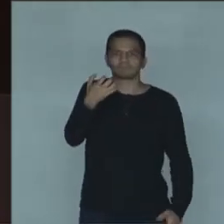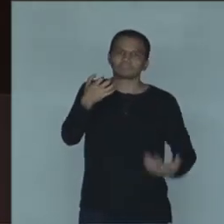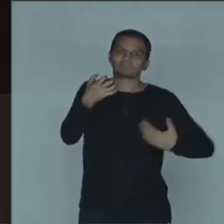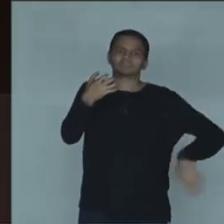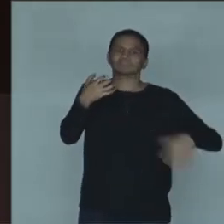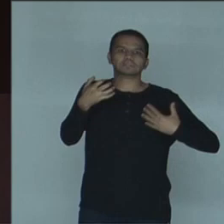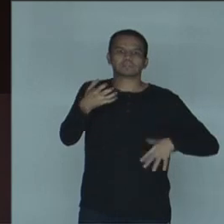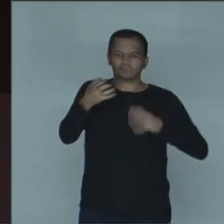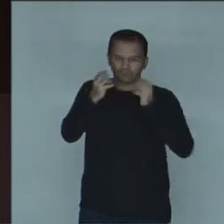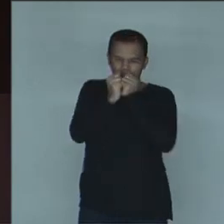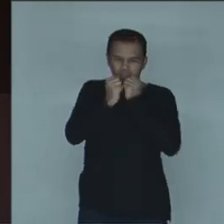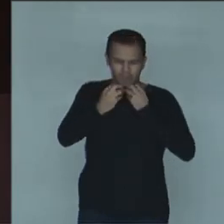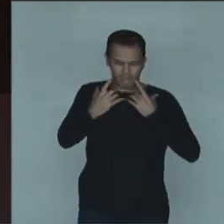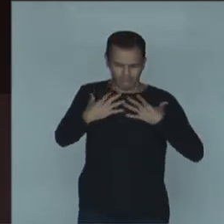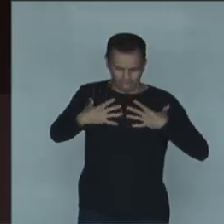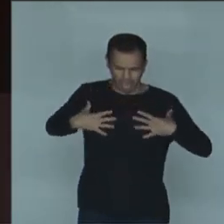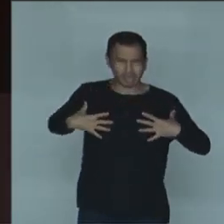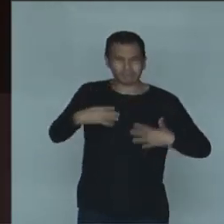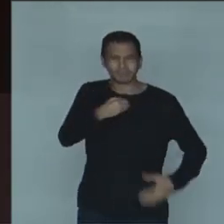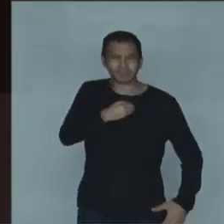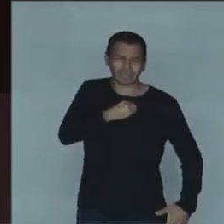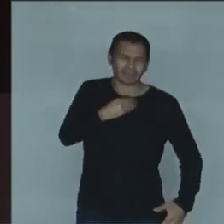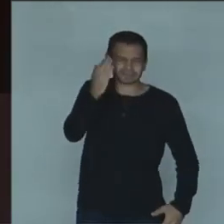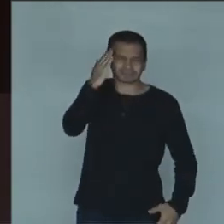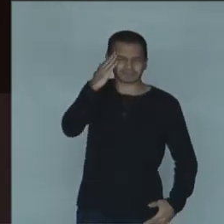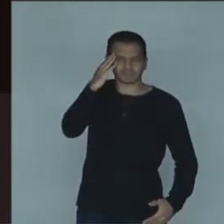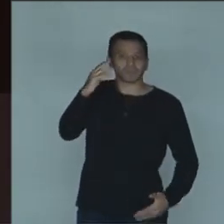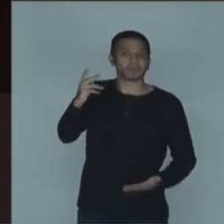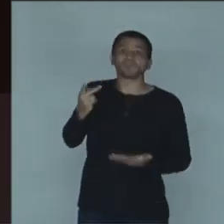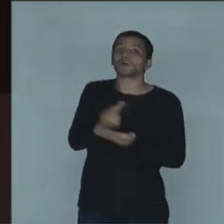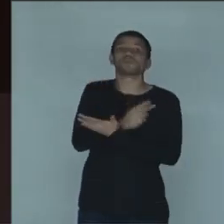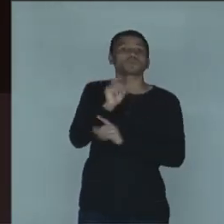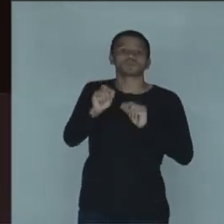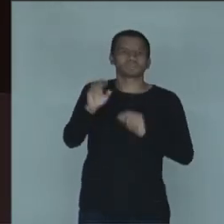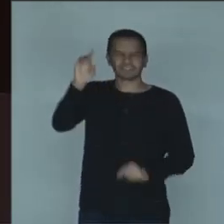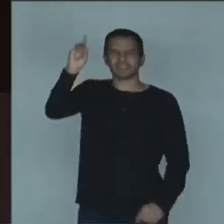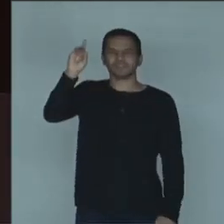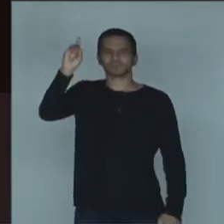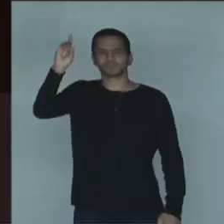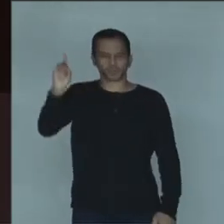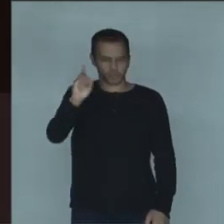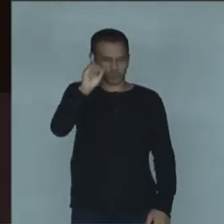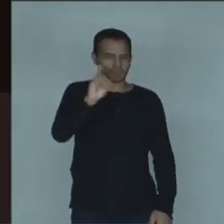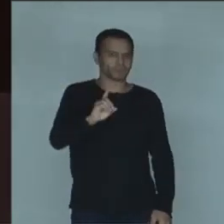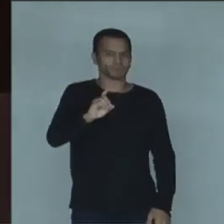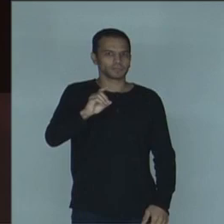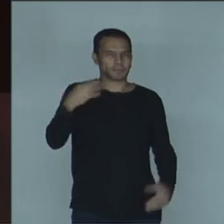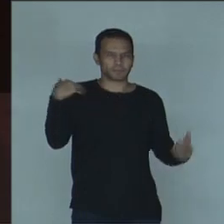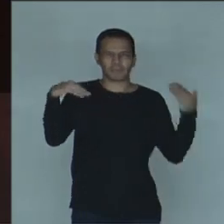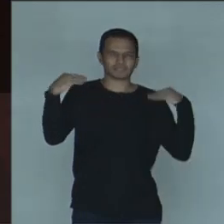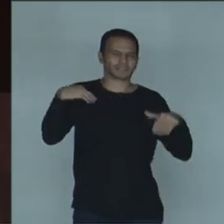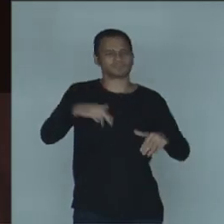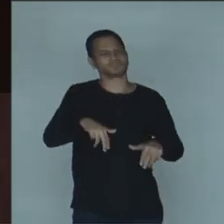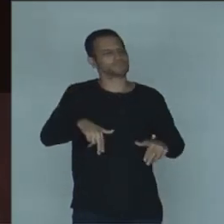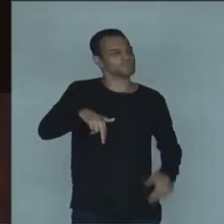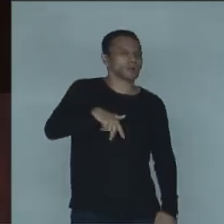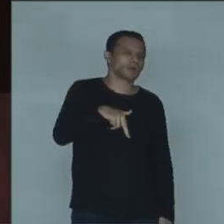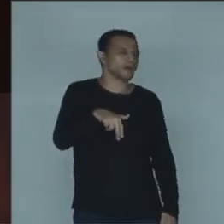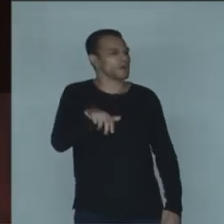vem visitar Adão e Eva no Jardim como fazia sempre Deus quer comunhão com você